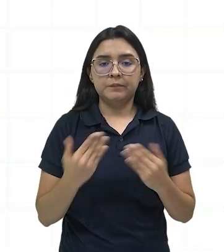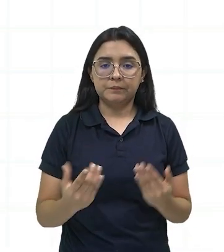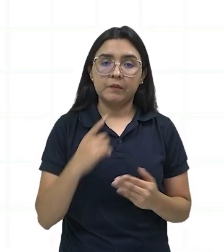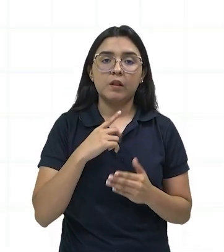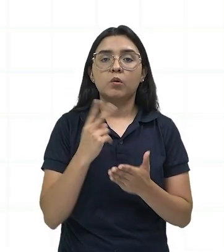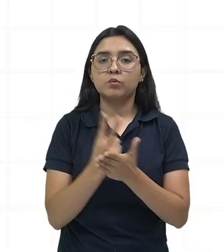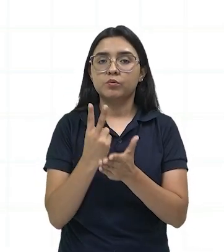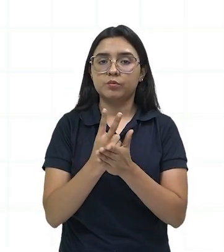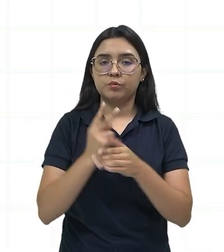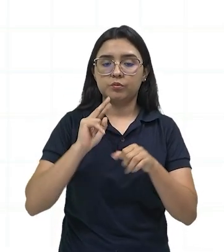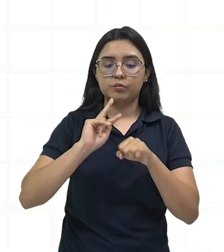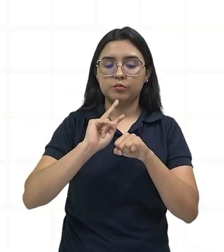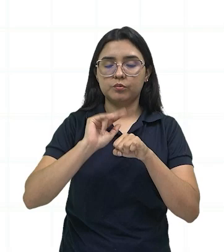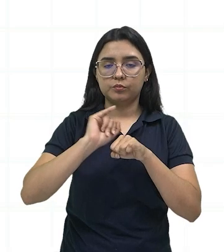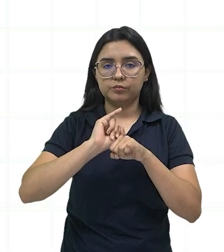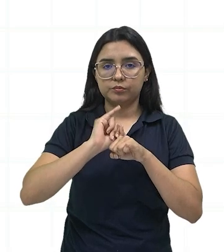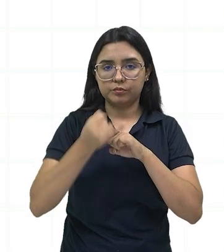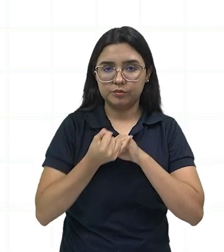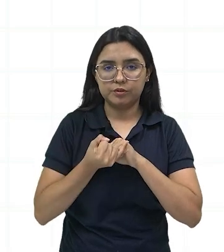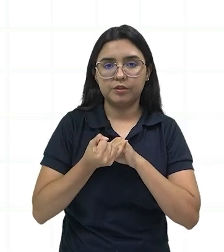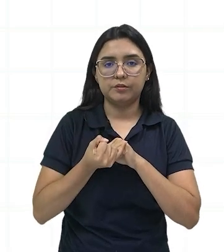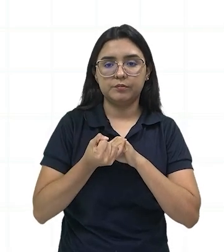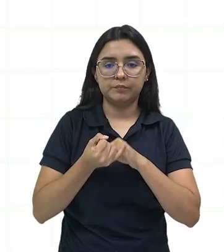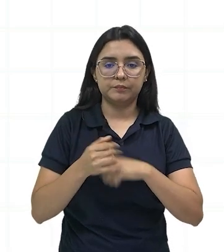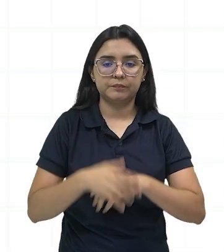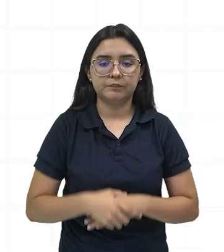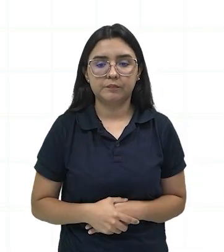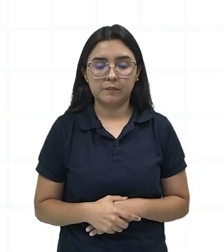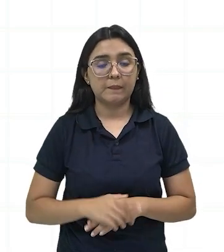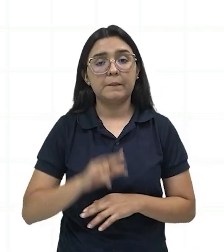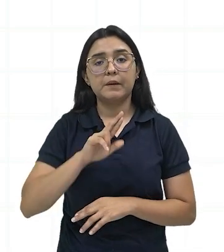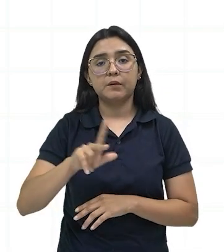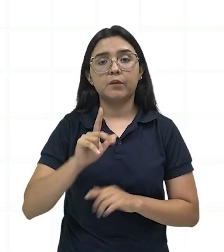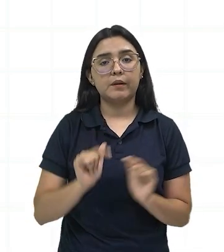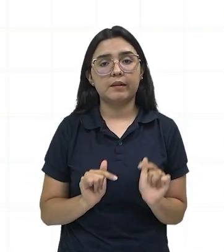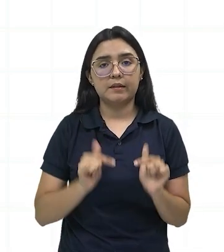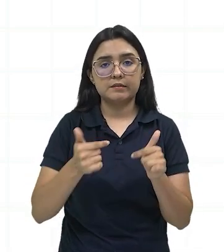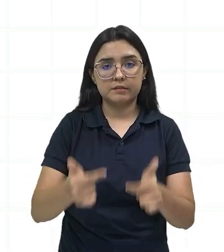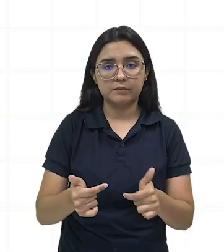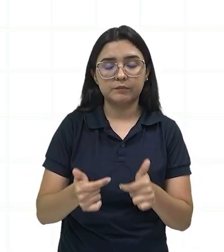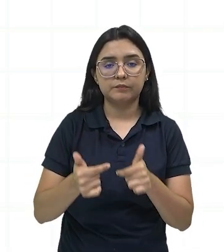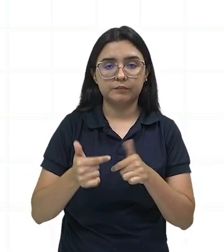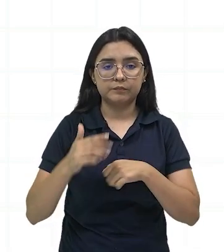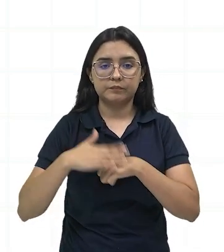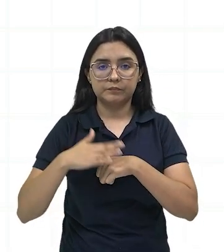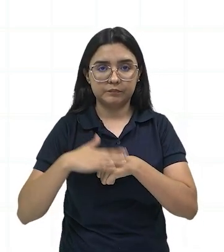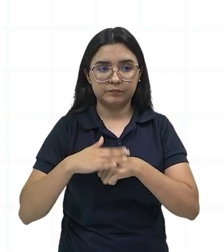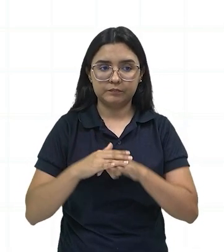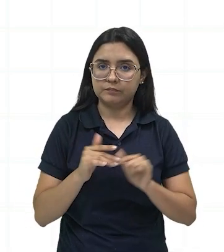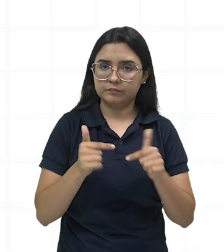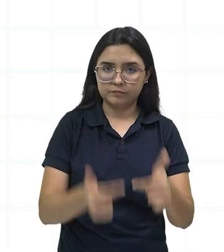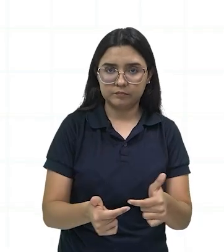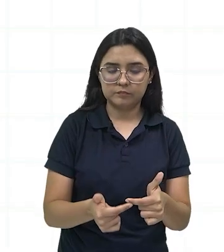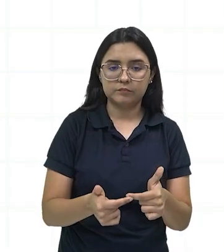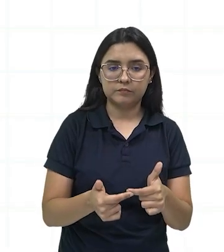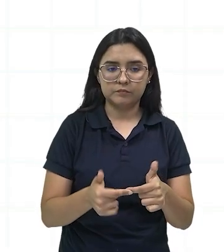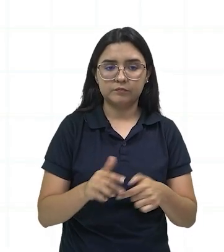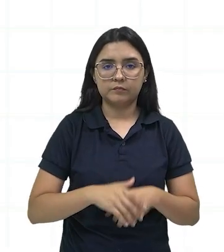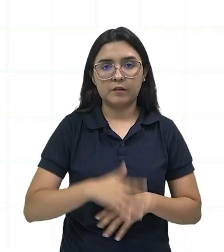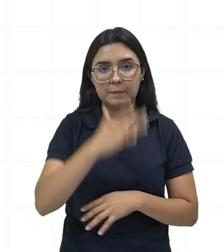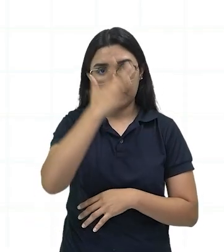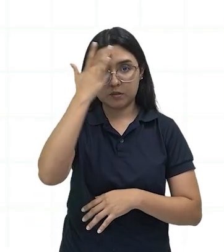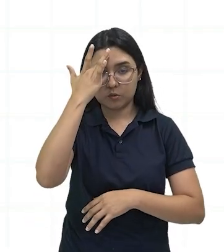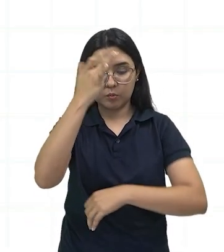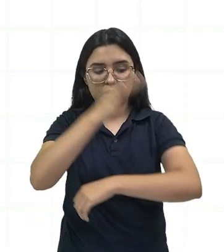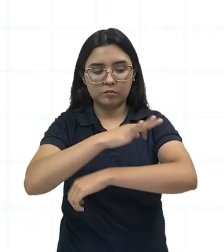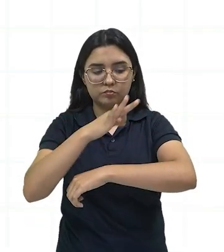sendo o sujeito, mas não são elas que executam a ação de plantar. Elas sofrem a ação do